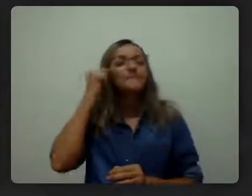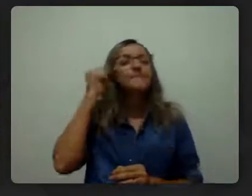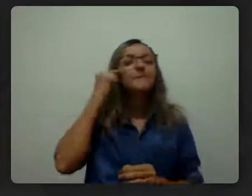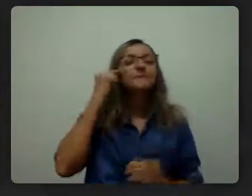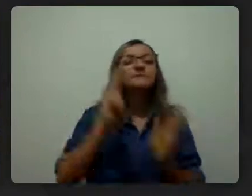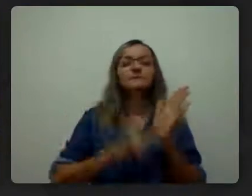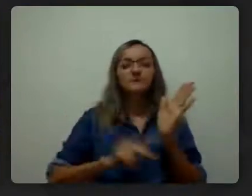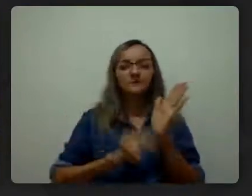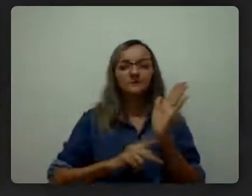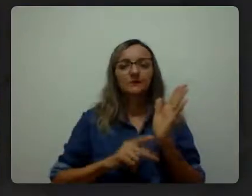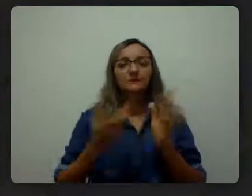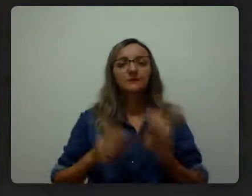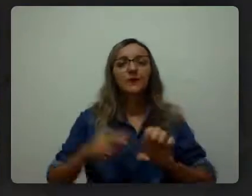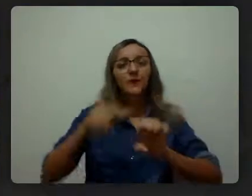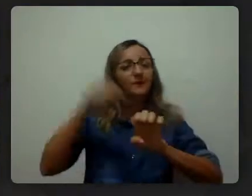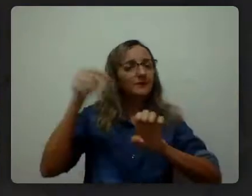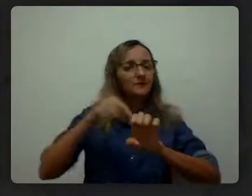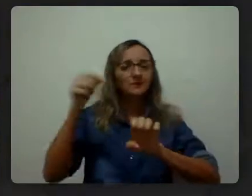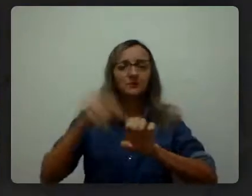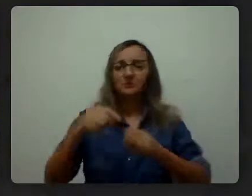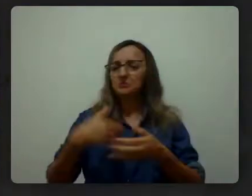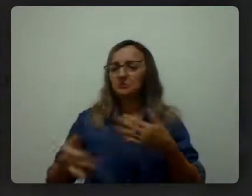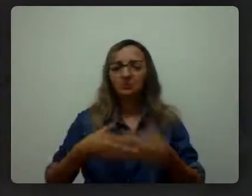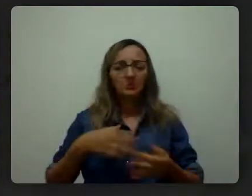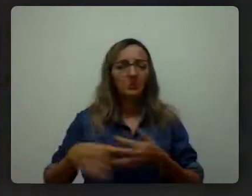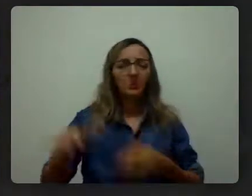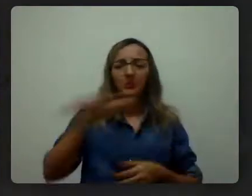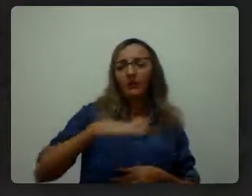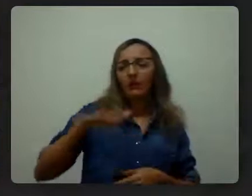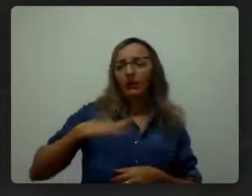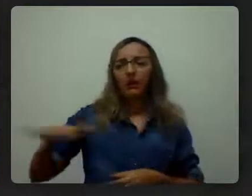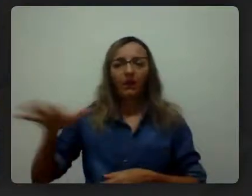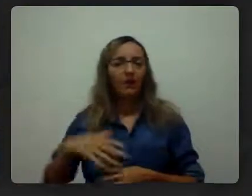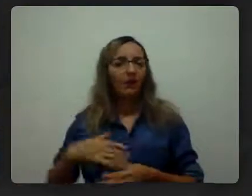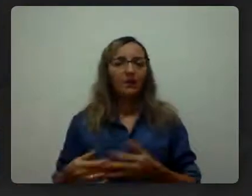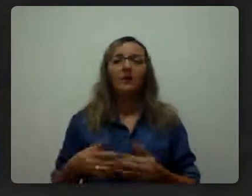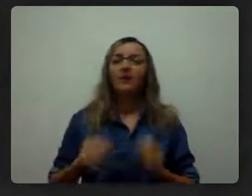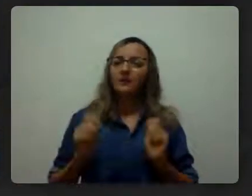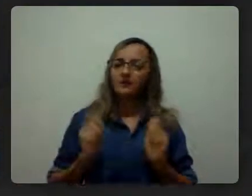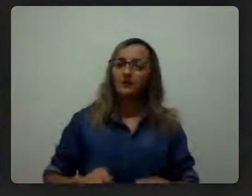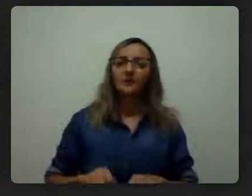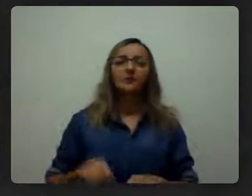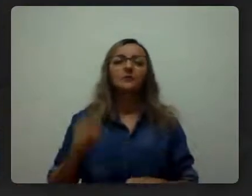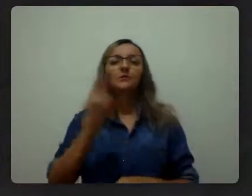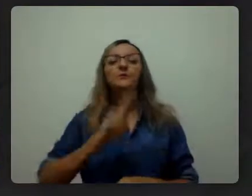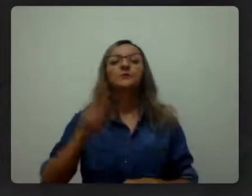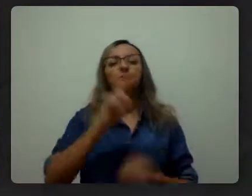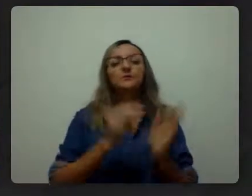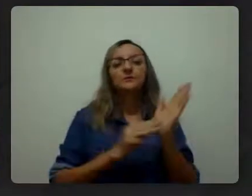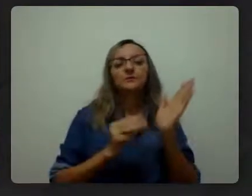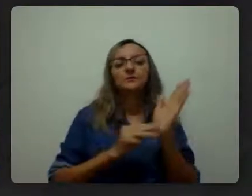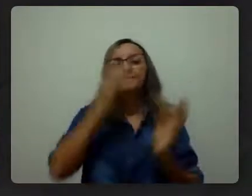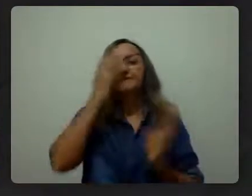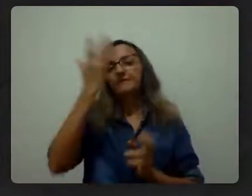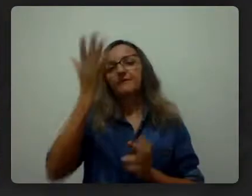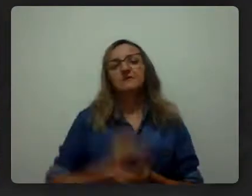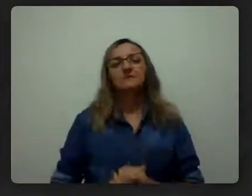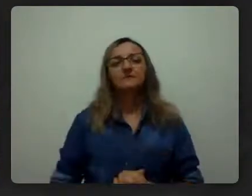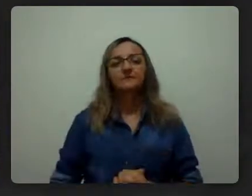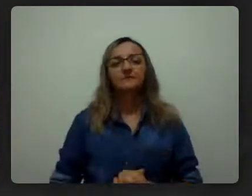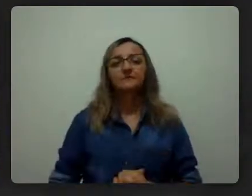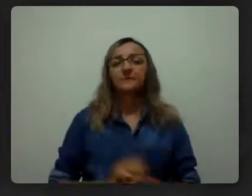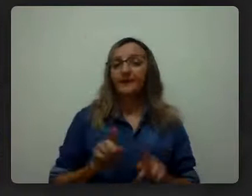notebook? E criatividade. E criatividade. Exato. E até falando, complementando aí os professores, tem gente que sai da